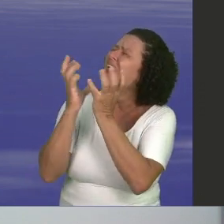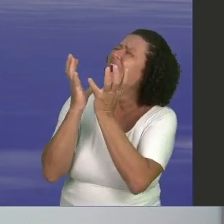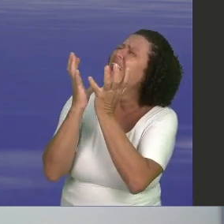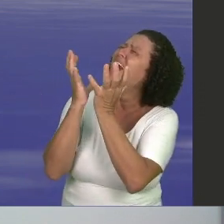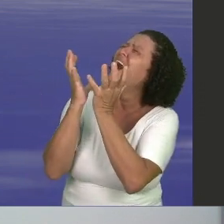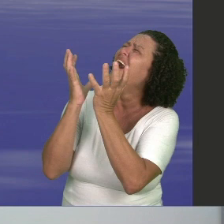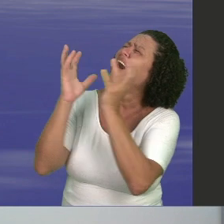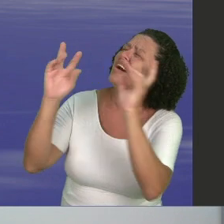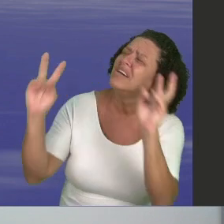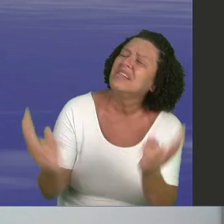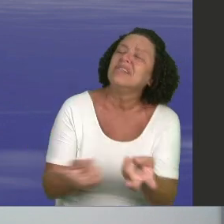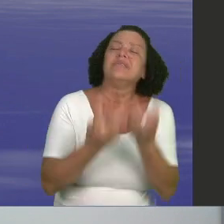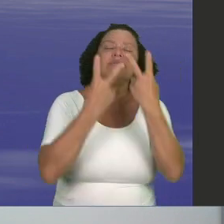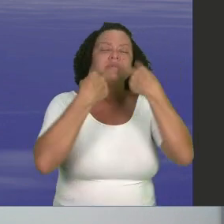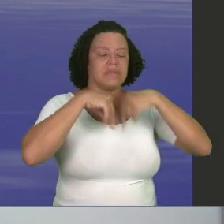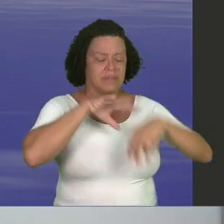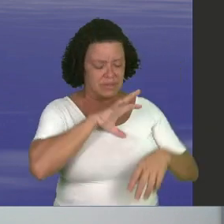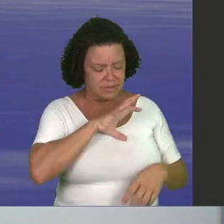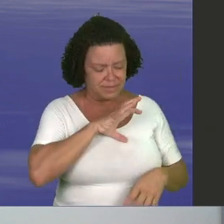reconhecimento e de amor.